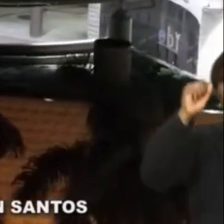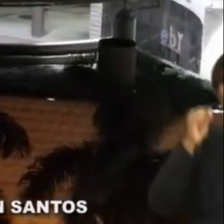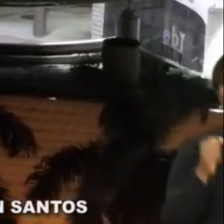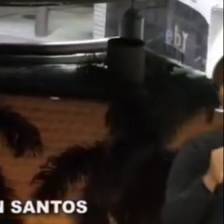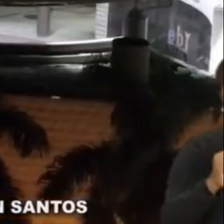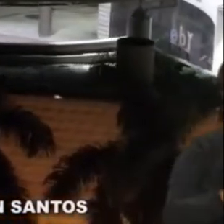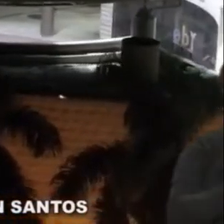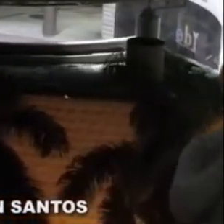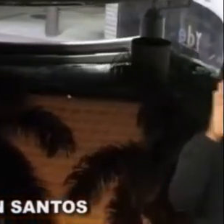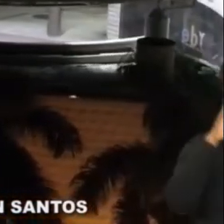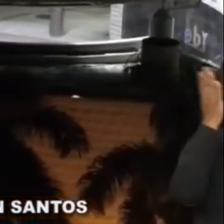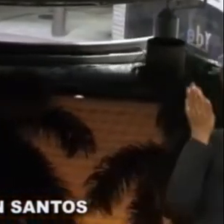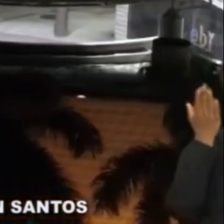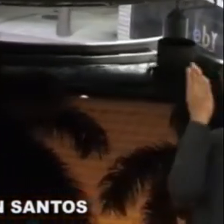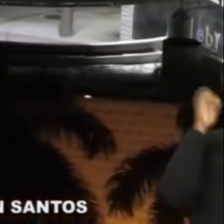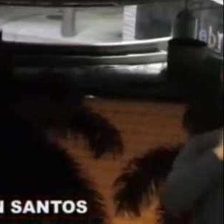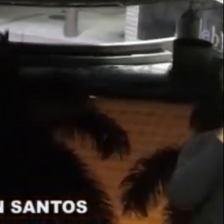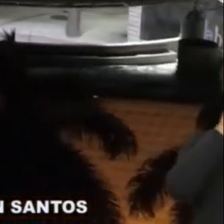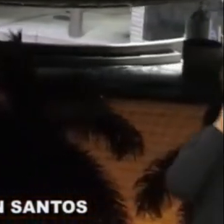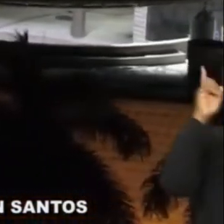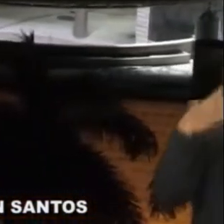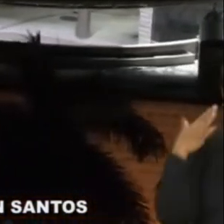Graças a Deus, graças a Deus.